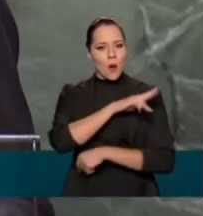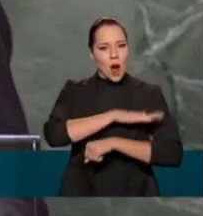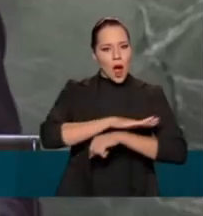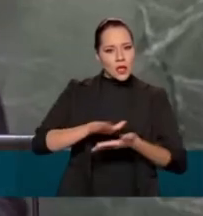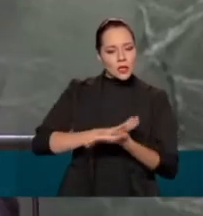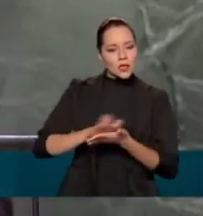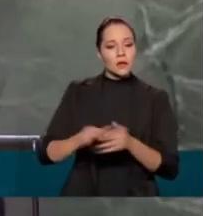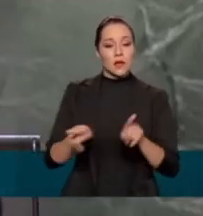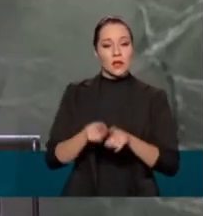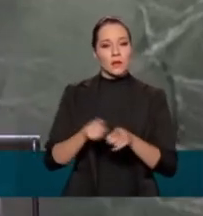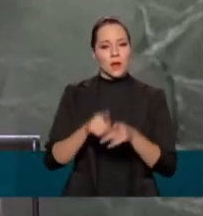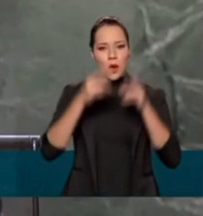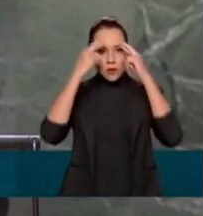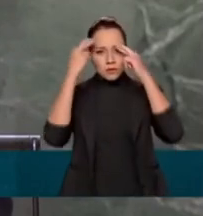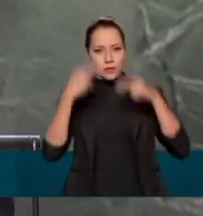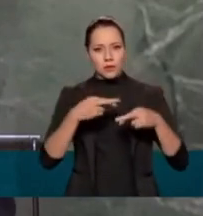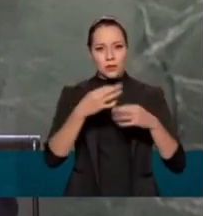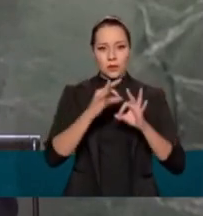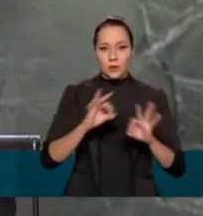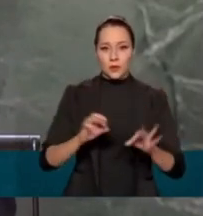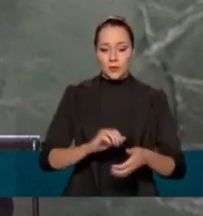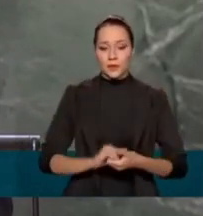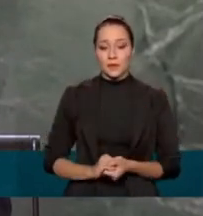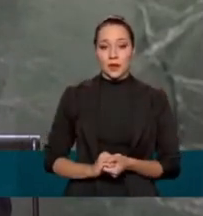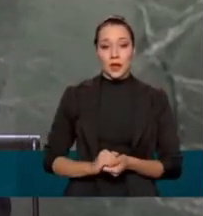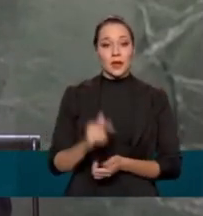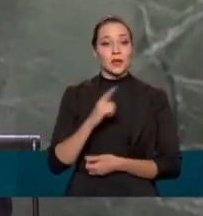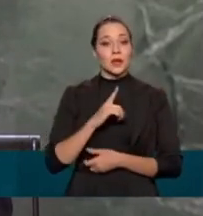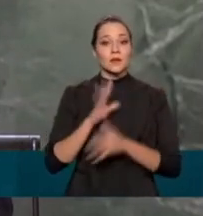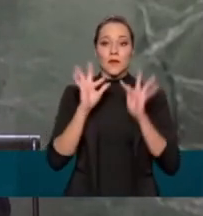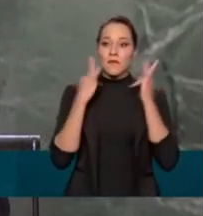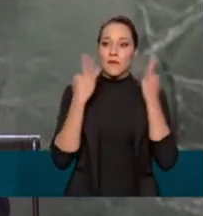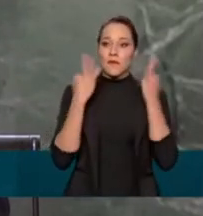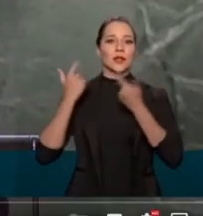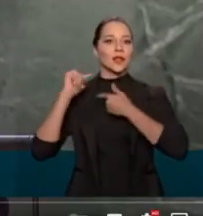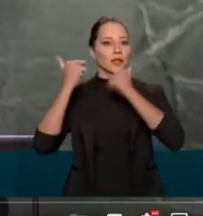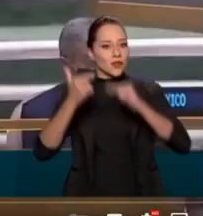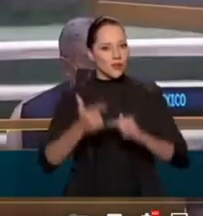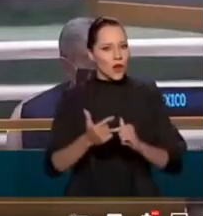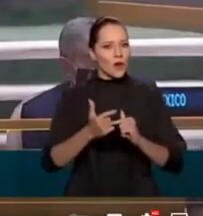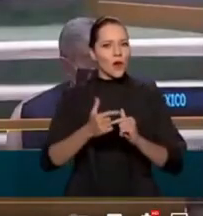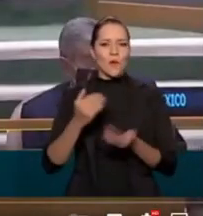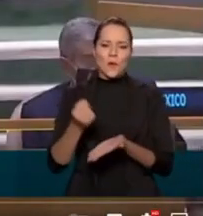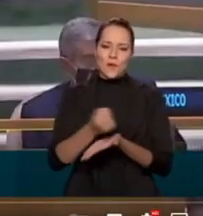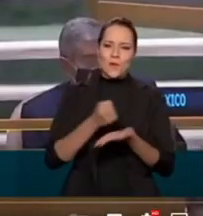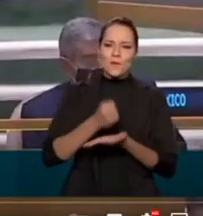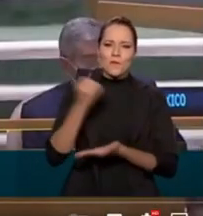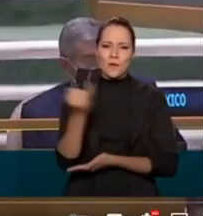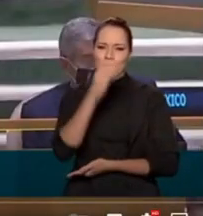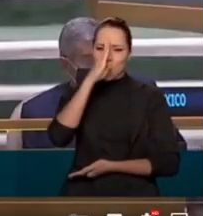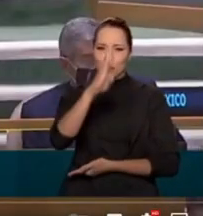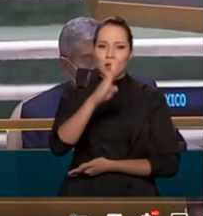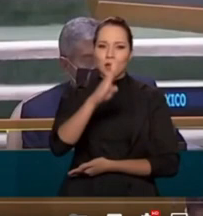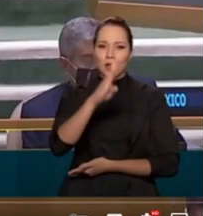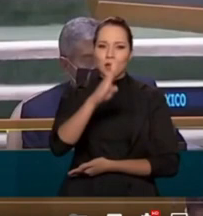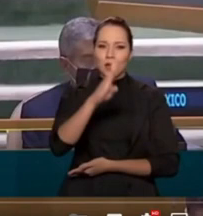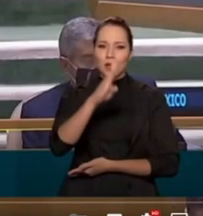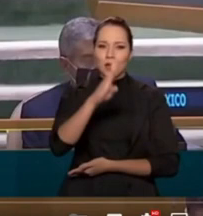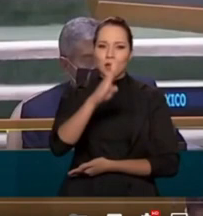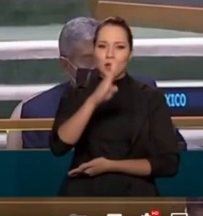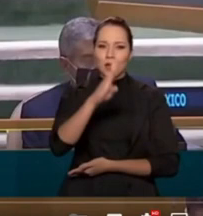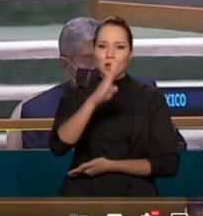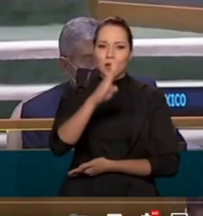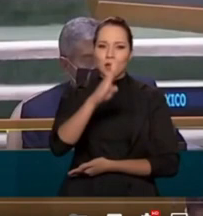mentiras temos a família tradicional como fundamento da civilização